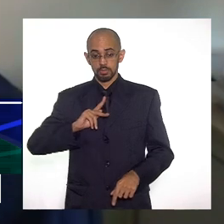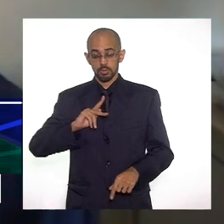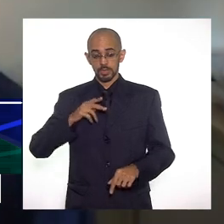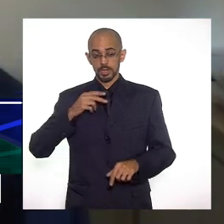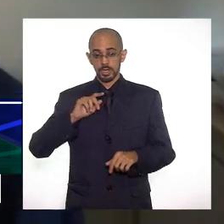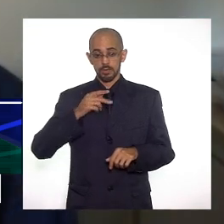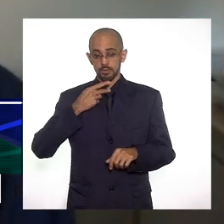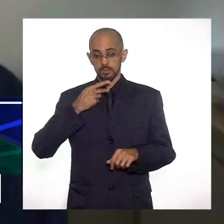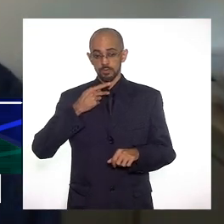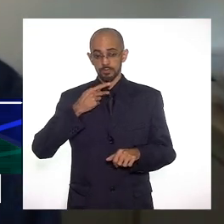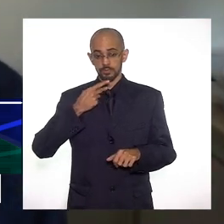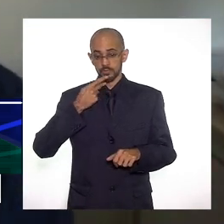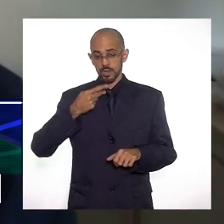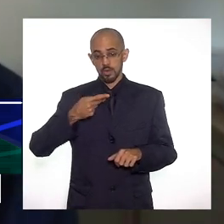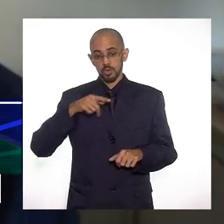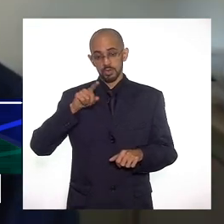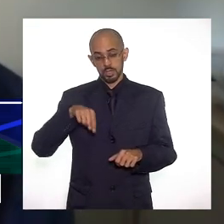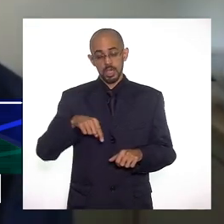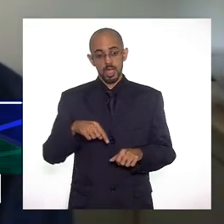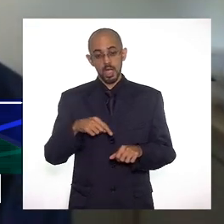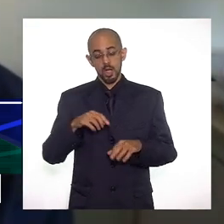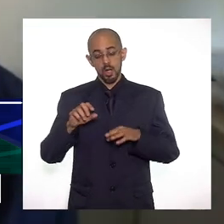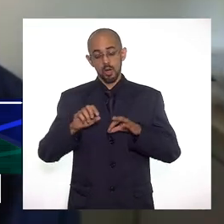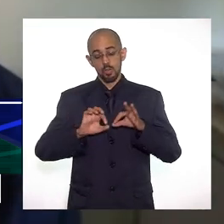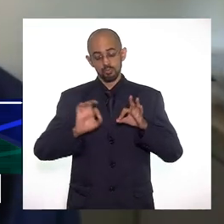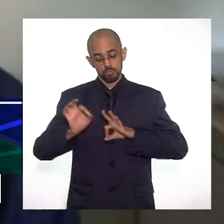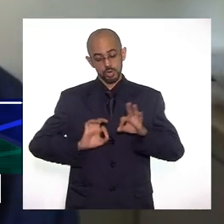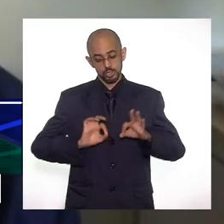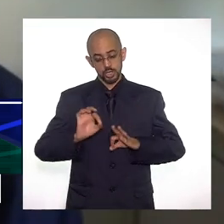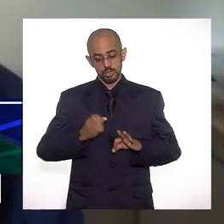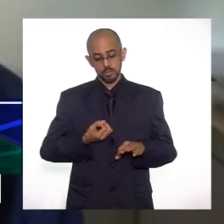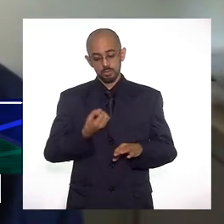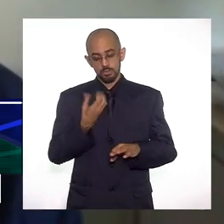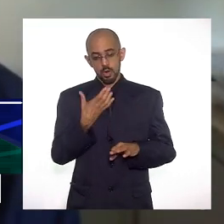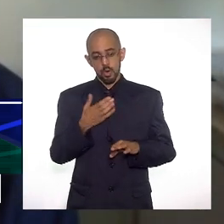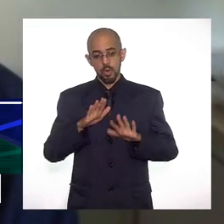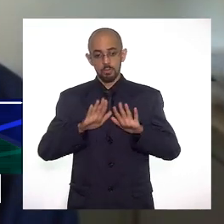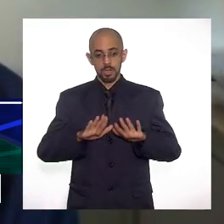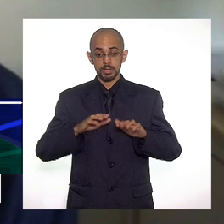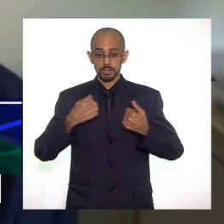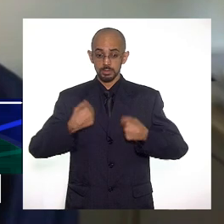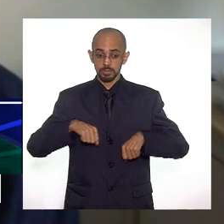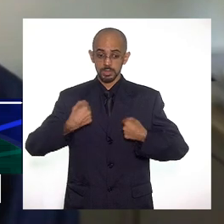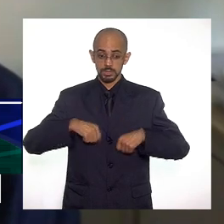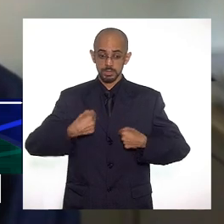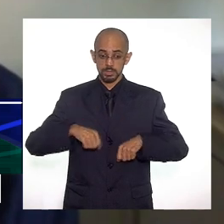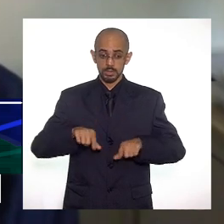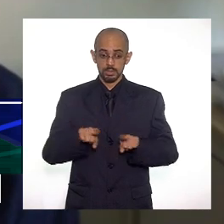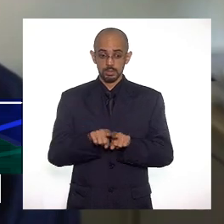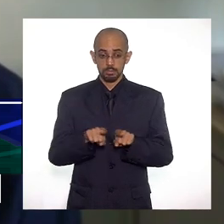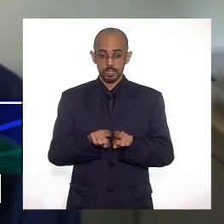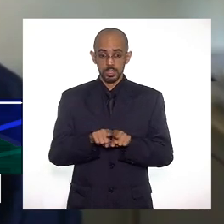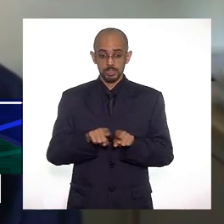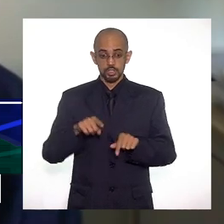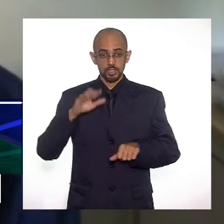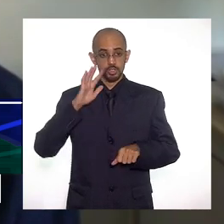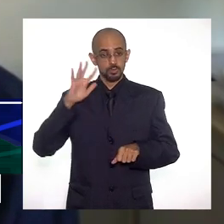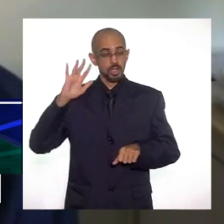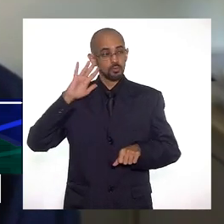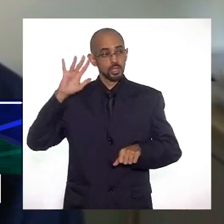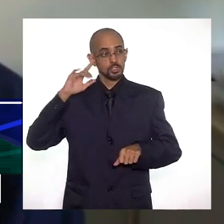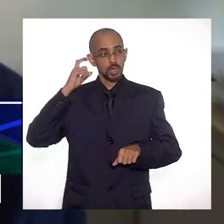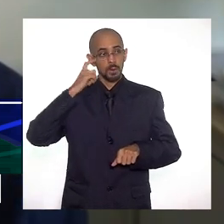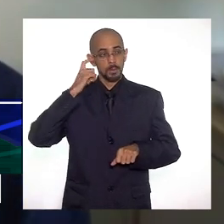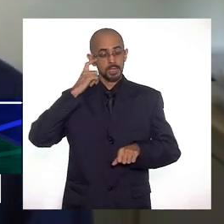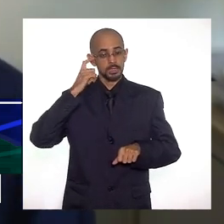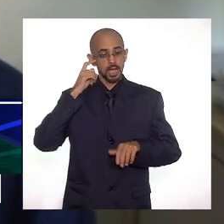colocou que achava o projeto também bom na forma e no mérito e que era necessário a gente refletir sobre as emendas que eu